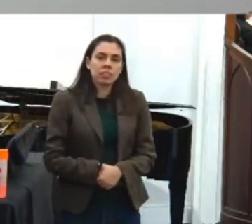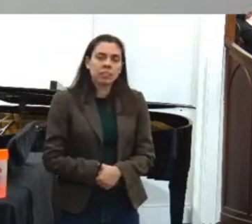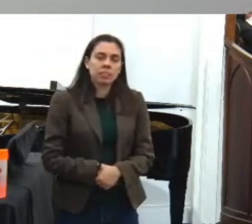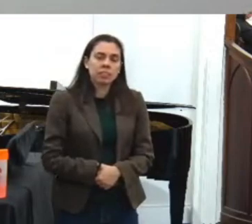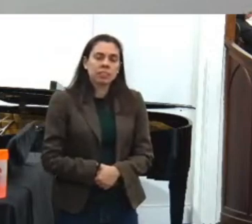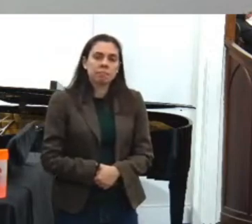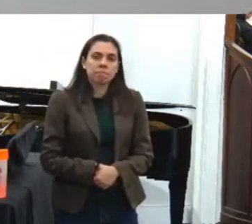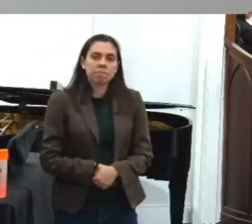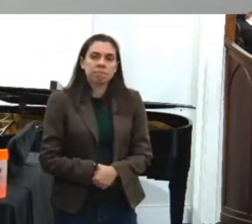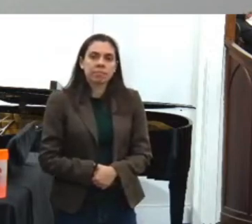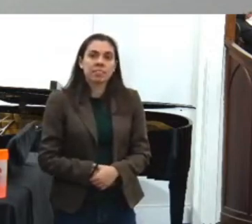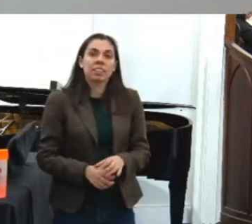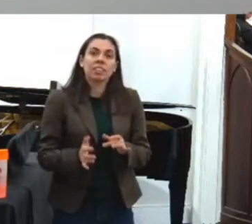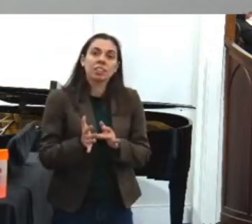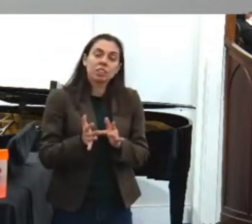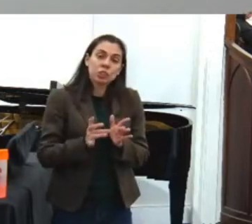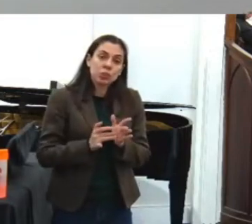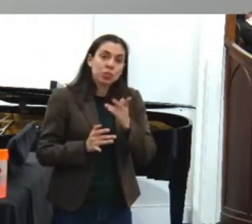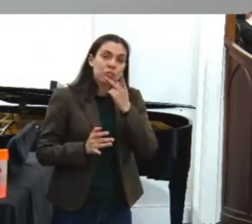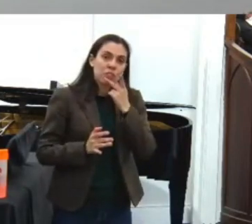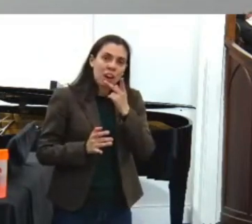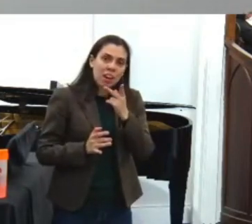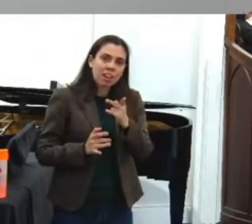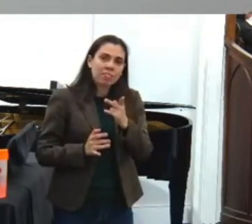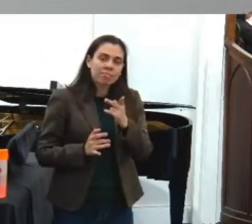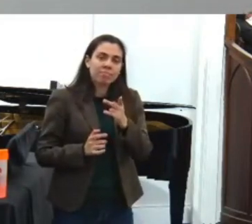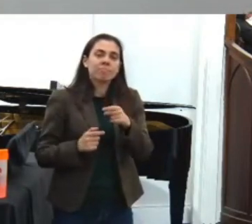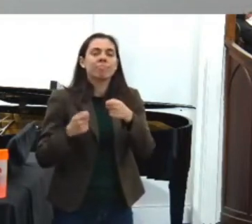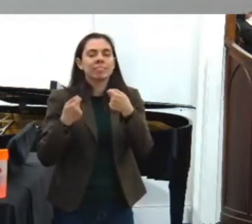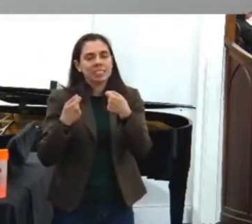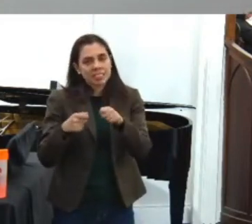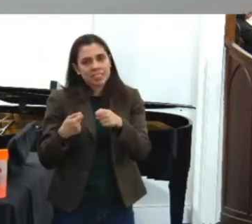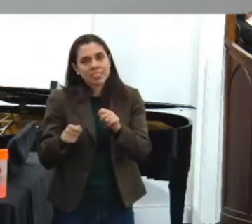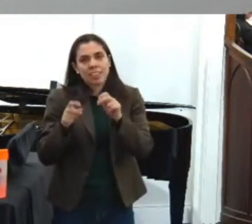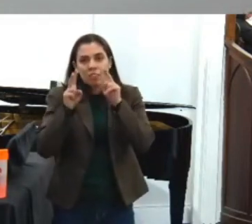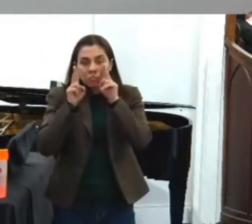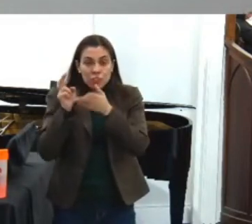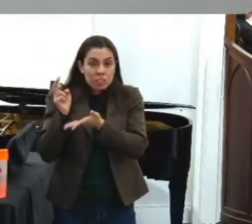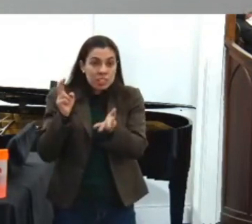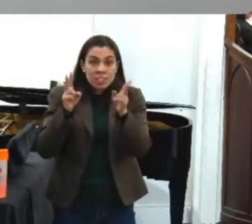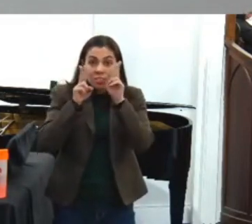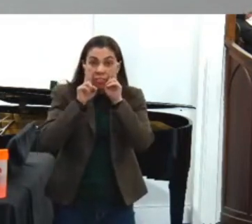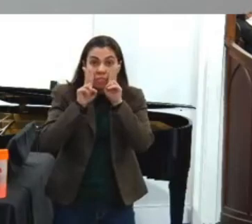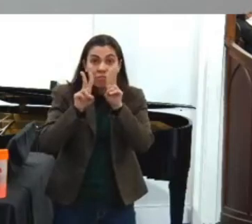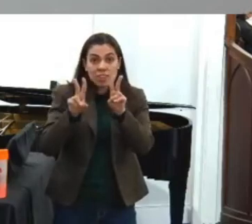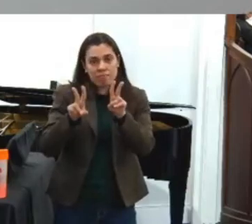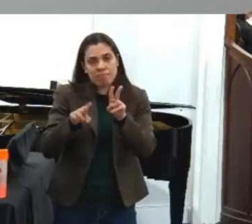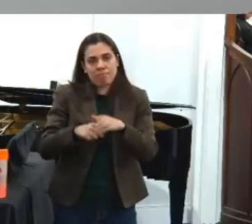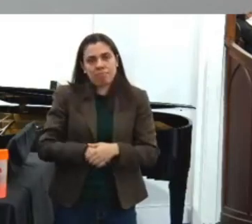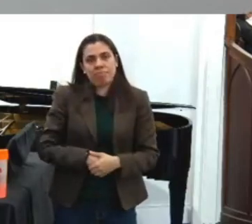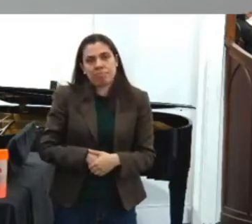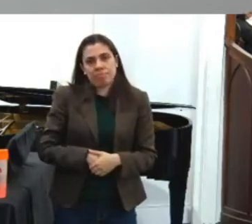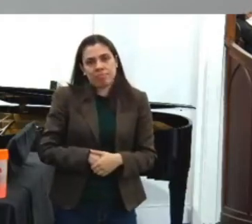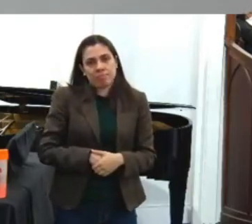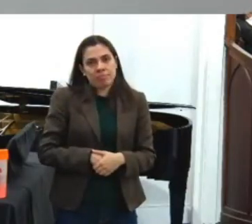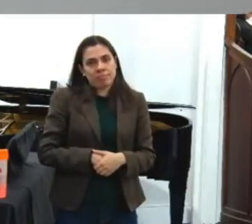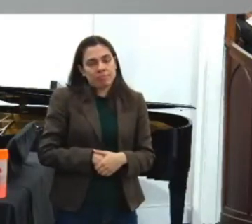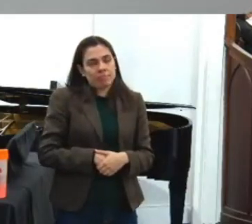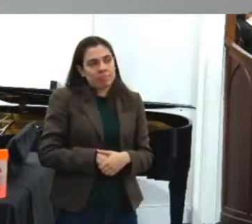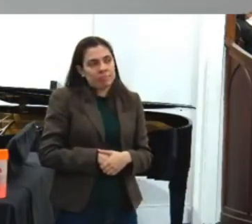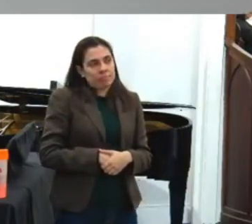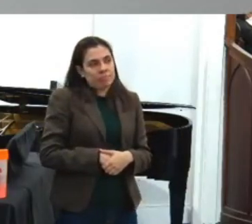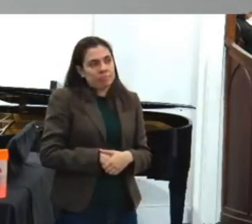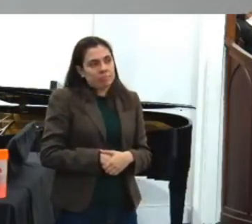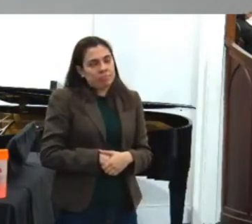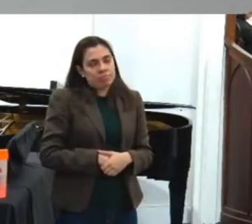E é por isso que ele aconselha: comprem de mim colírio para ungir os seus olhos, porque vocês não estão